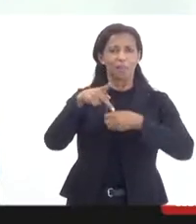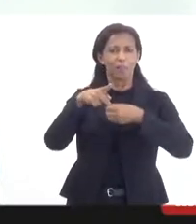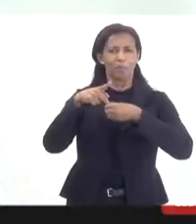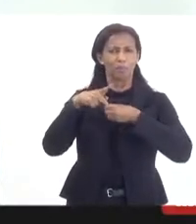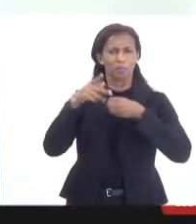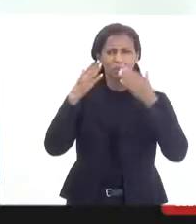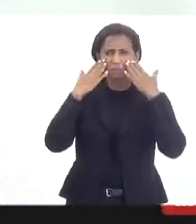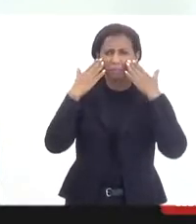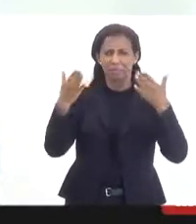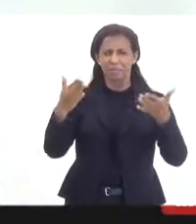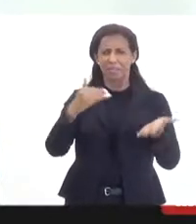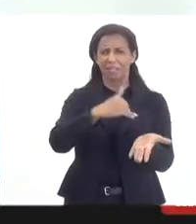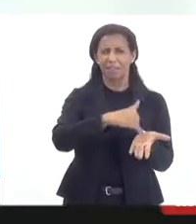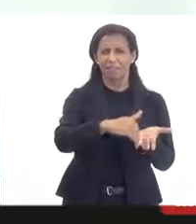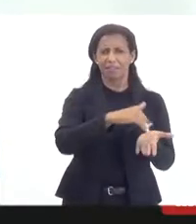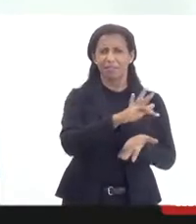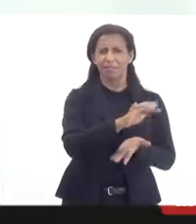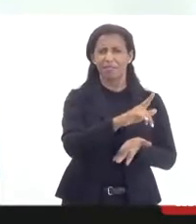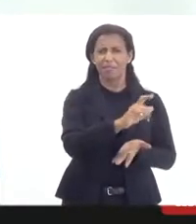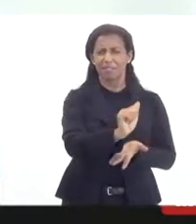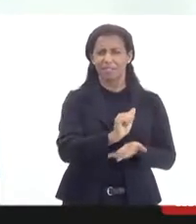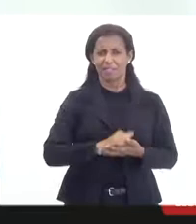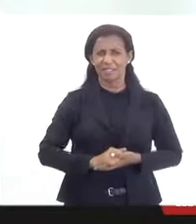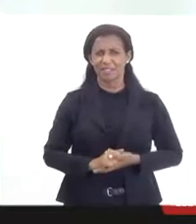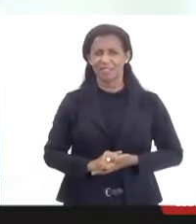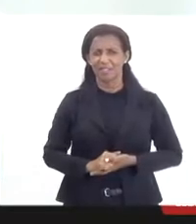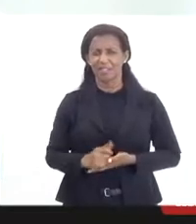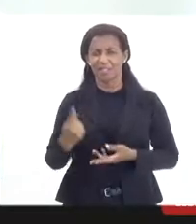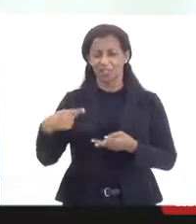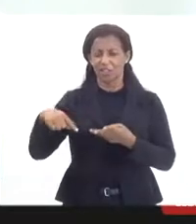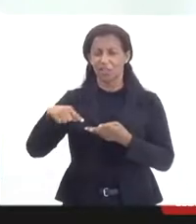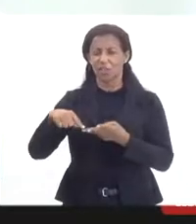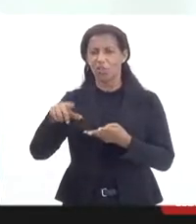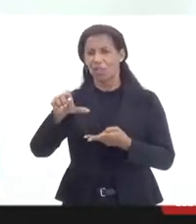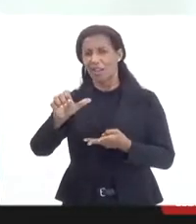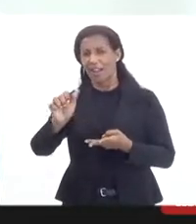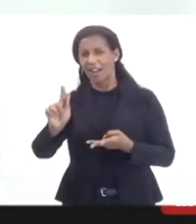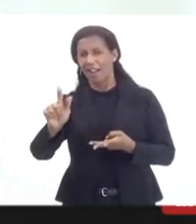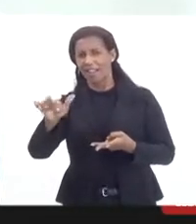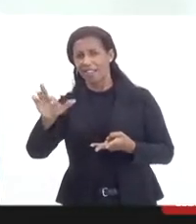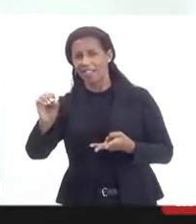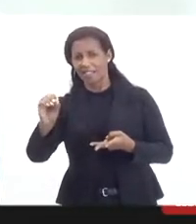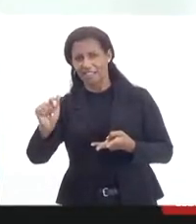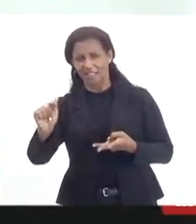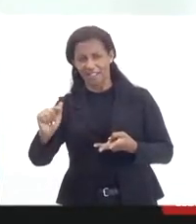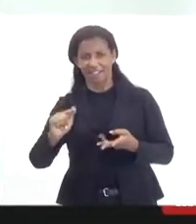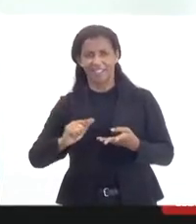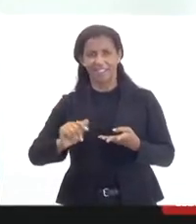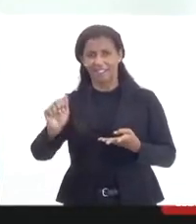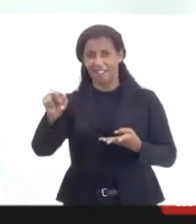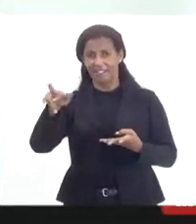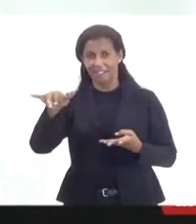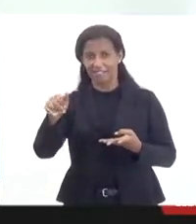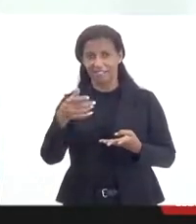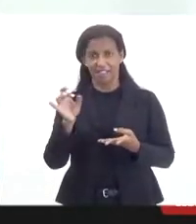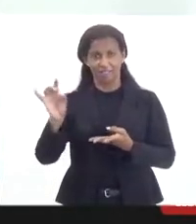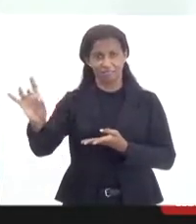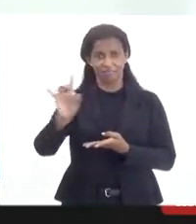a fazenda, e ouvisse o doutor Gadelha e a doutora Andréia expor,